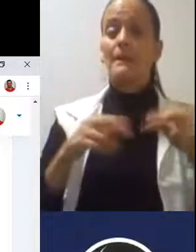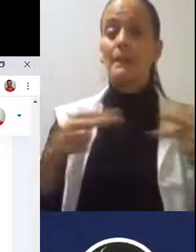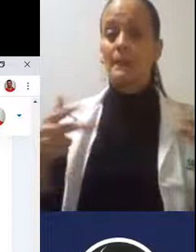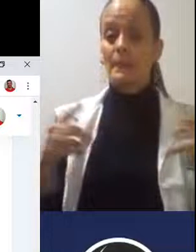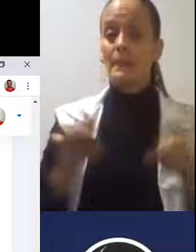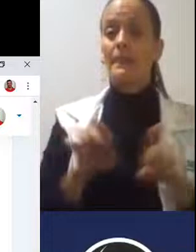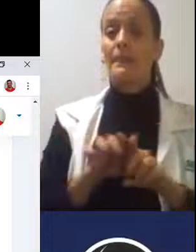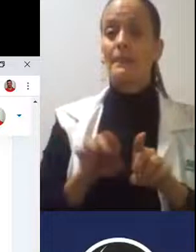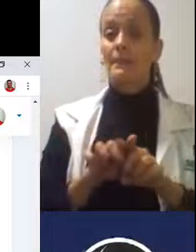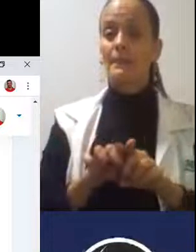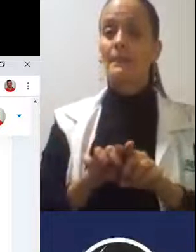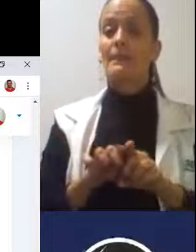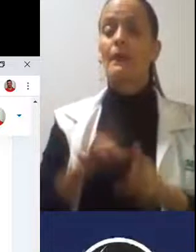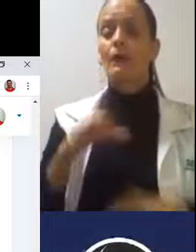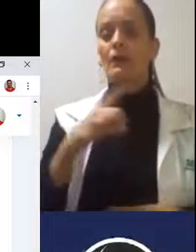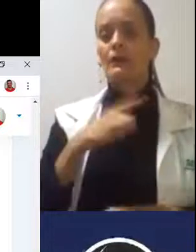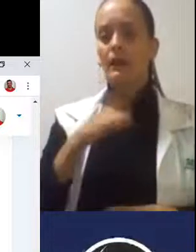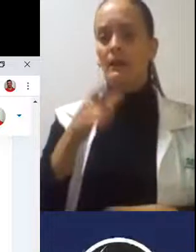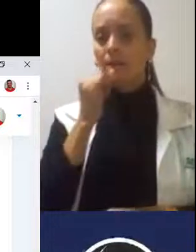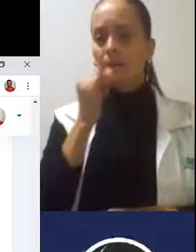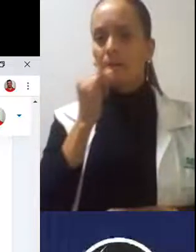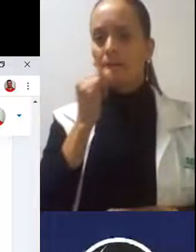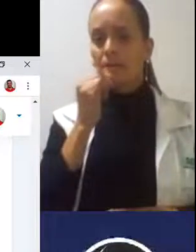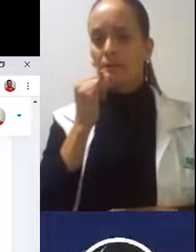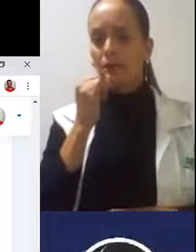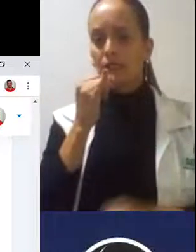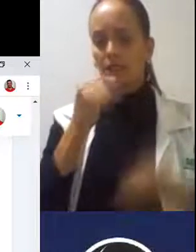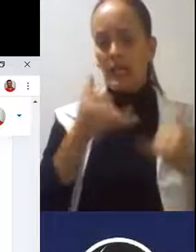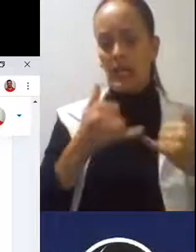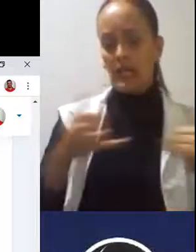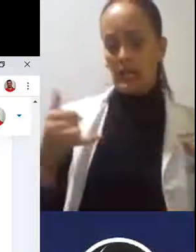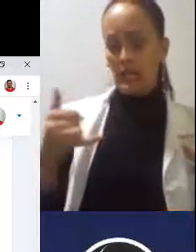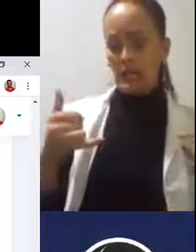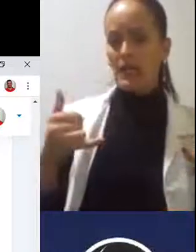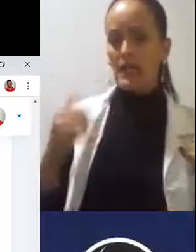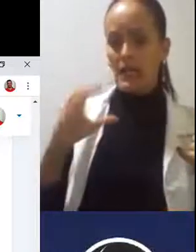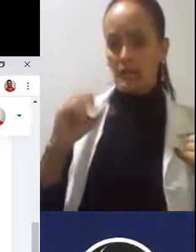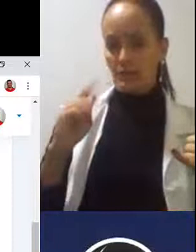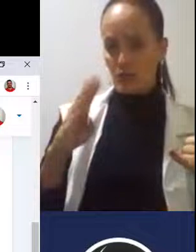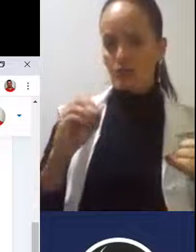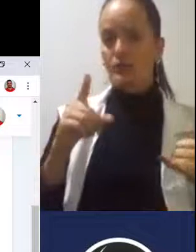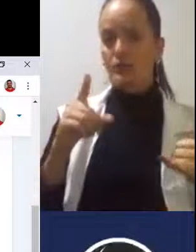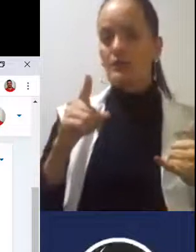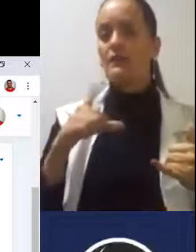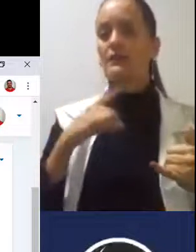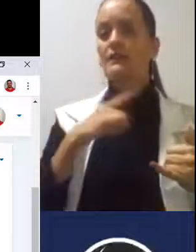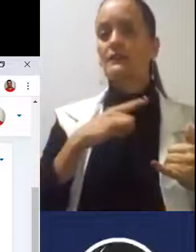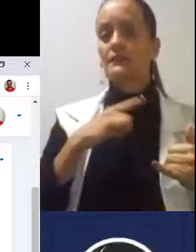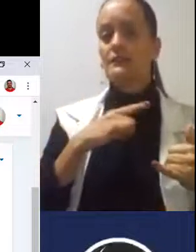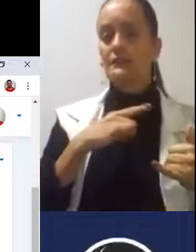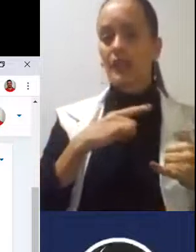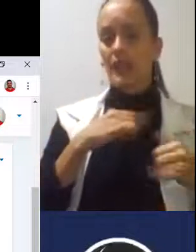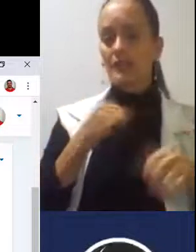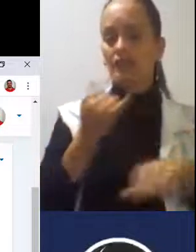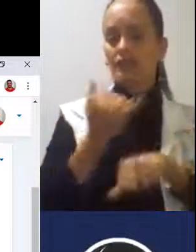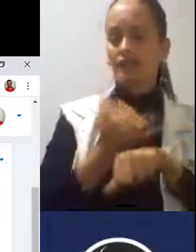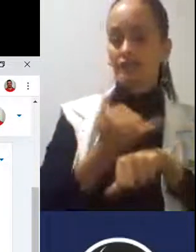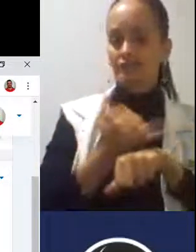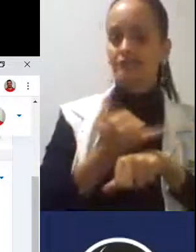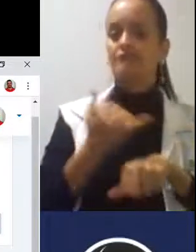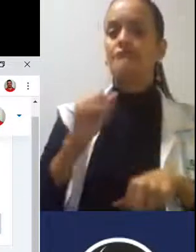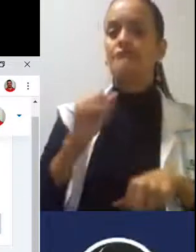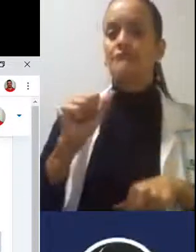por exemplo, nós temos um cabo que é de alumínio e o outro cabo que é de cobre, certo? Então vou abrir aqui a SAP com vocês, só para a